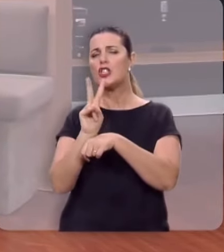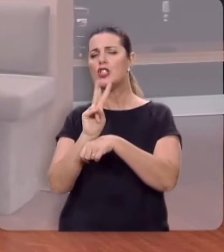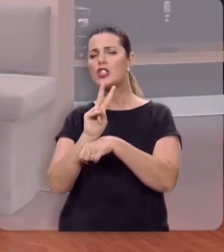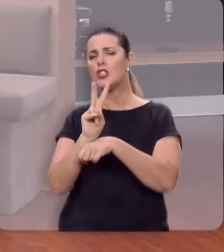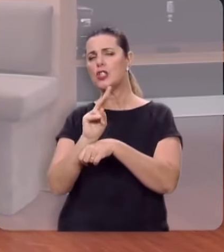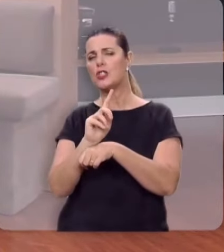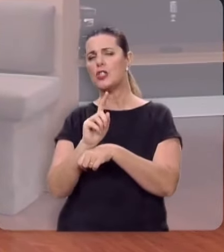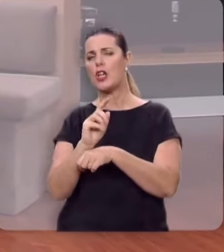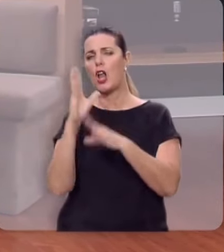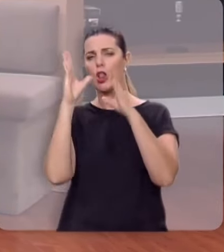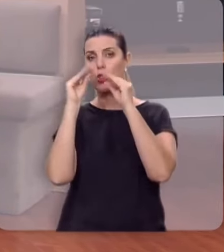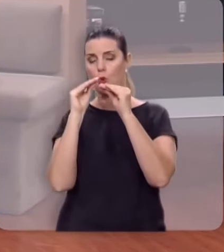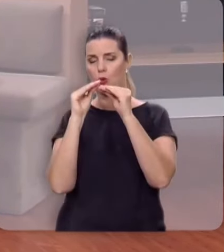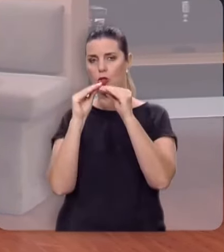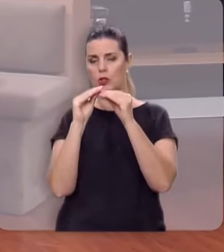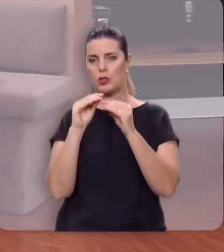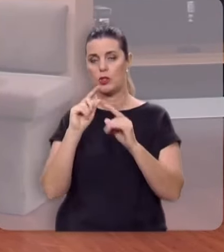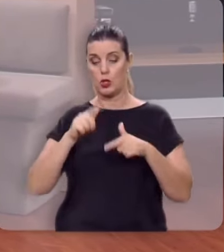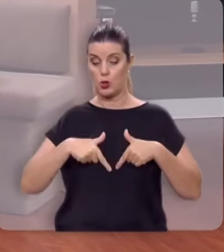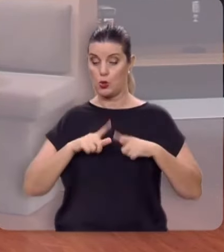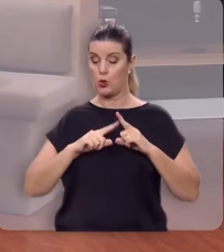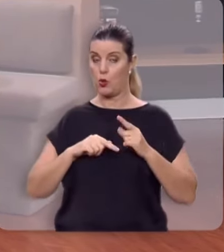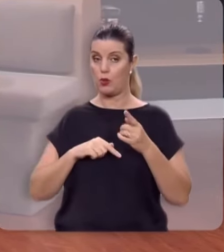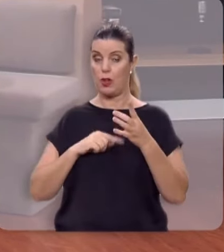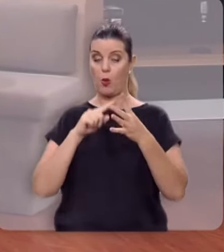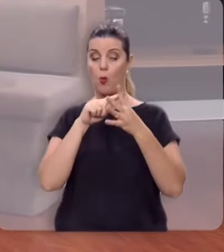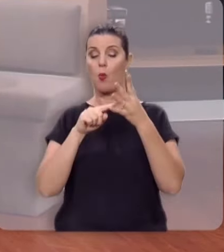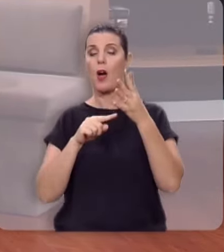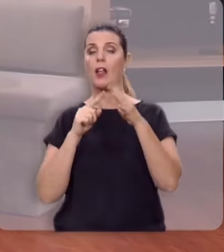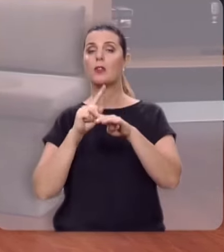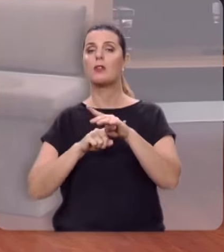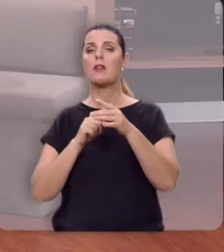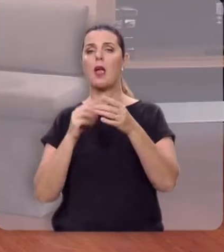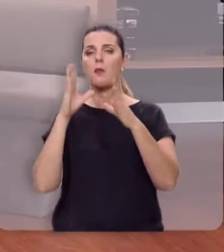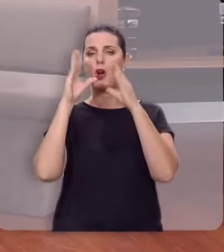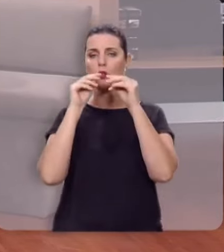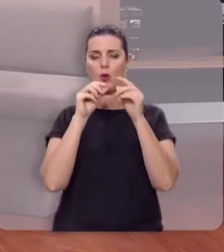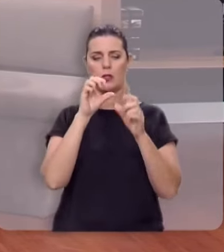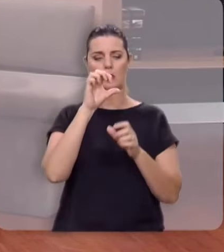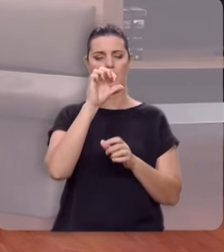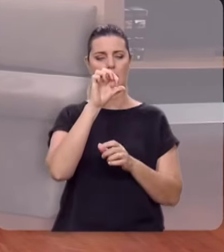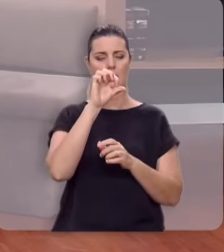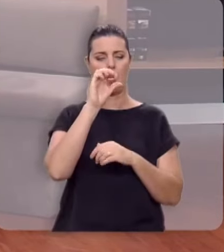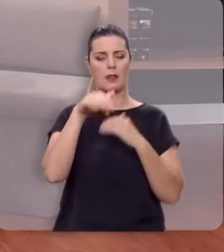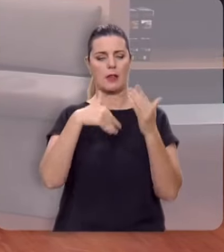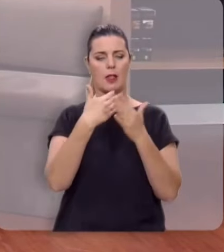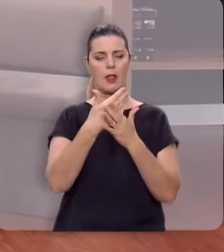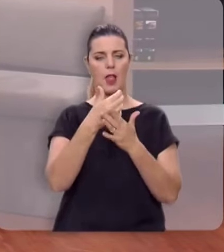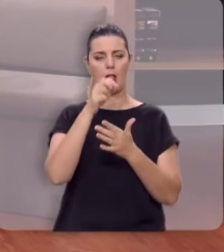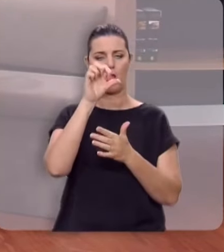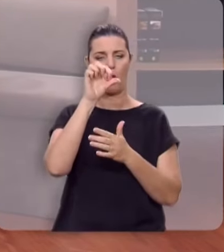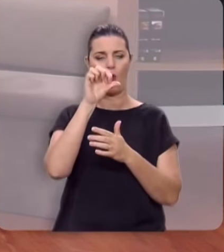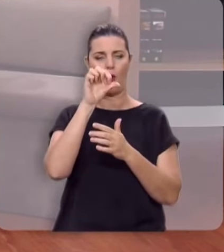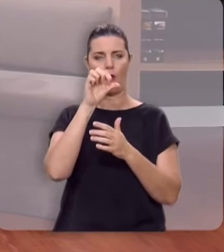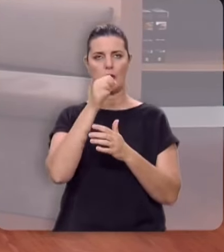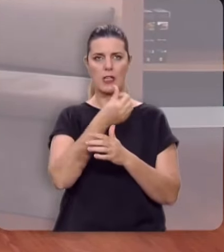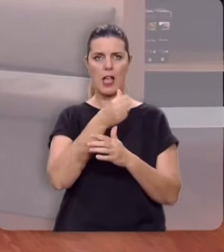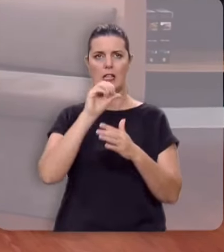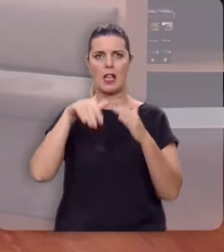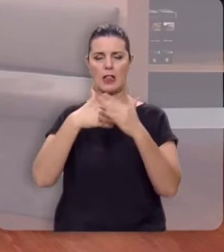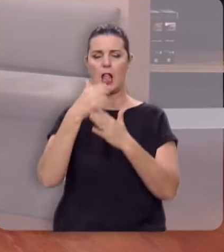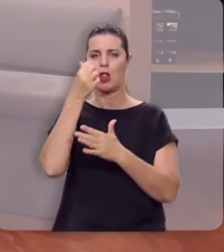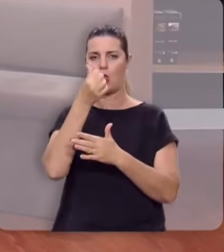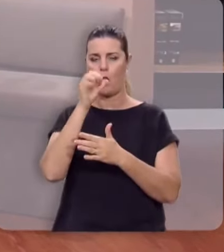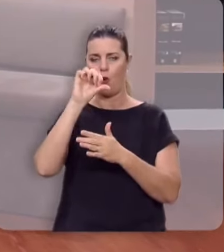dividiam a noite em 4 vigílias. 6 da tarde às 9 da noite, a primeira vigília. 9 da